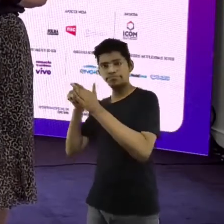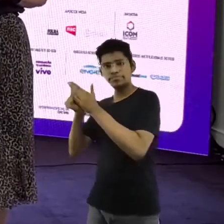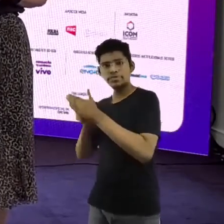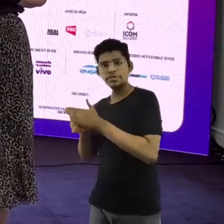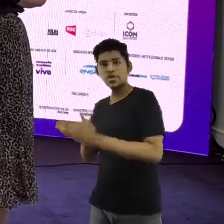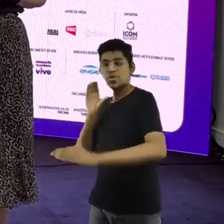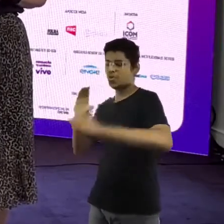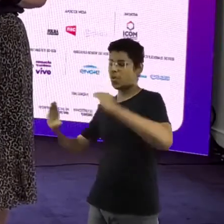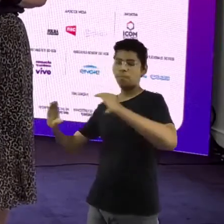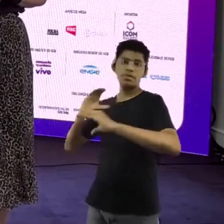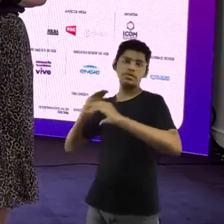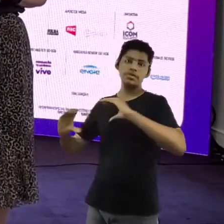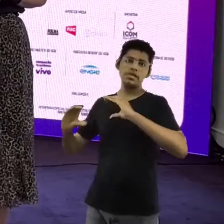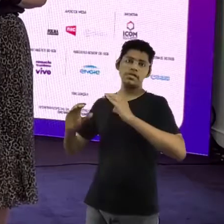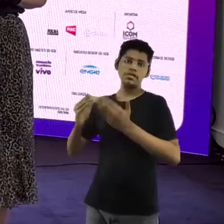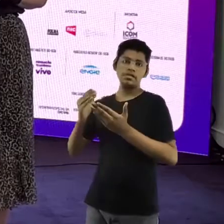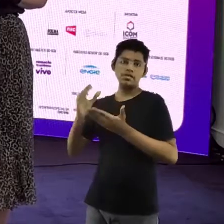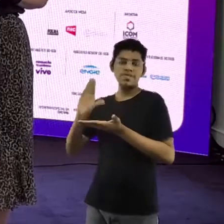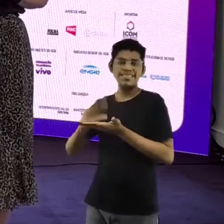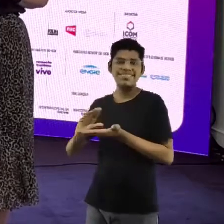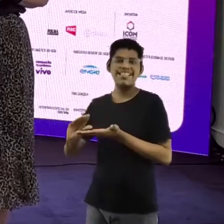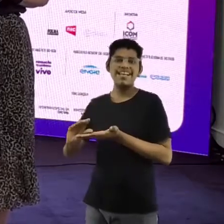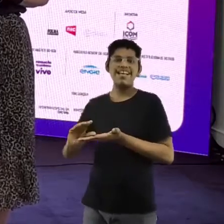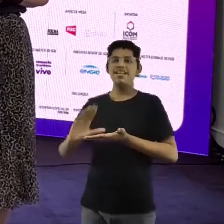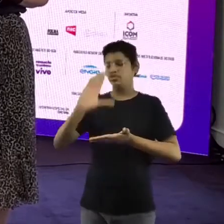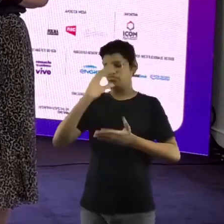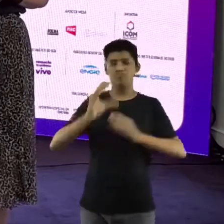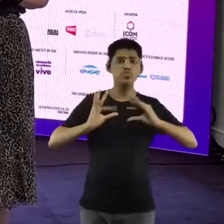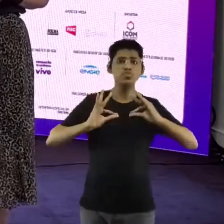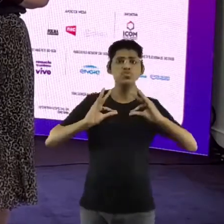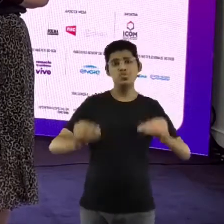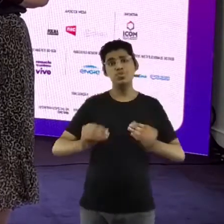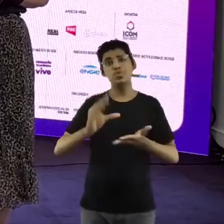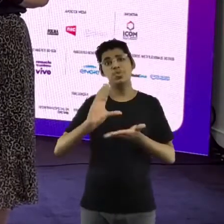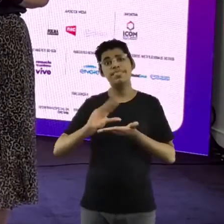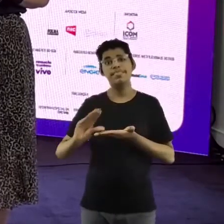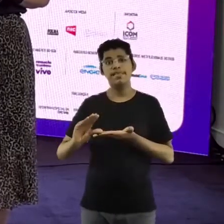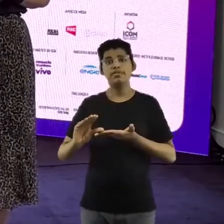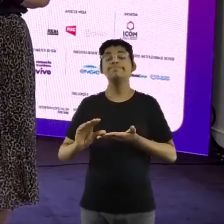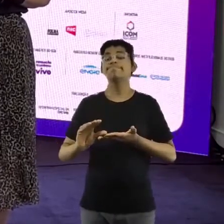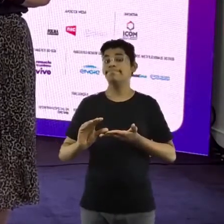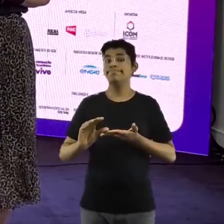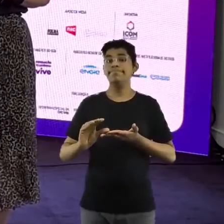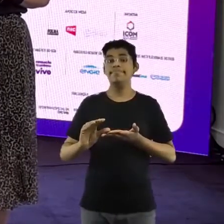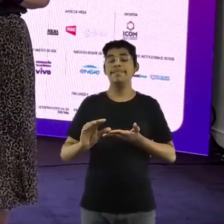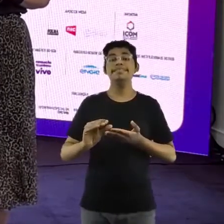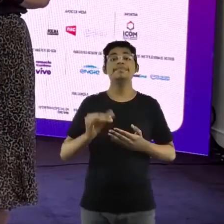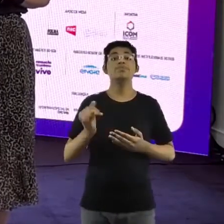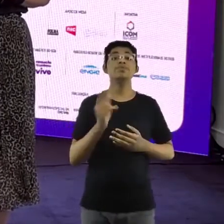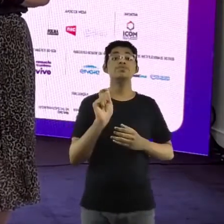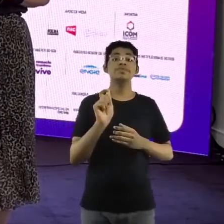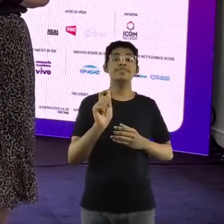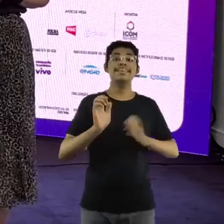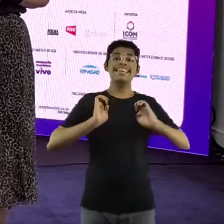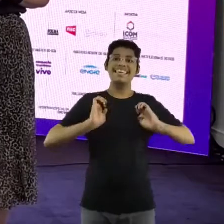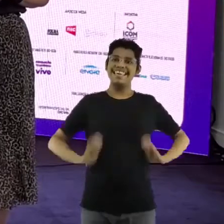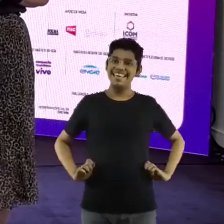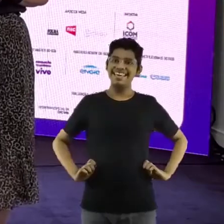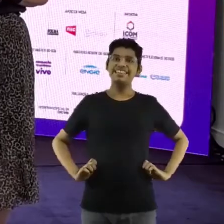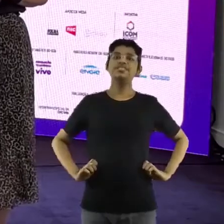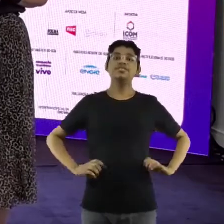dados, tomar decisão com dados, mas de forma ética, com segurança, com privacidade,